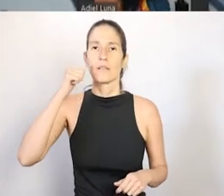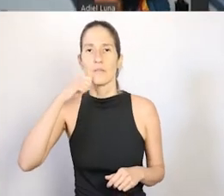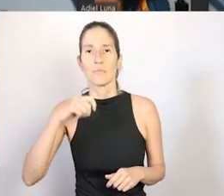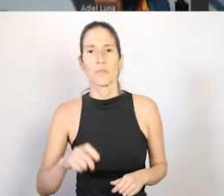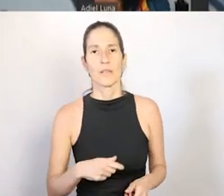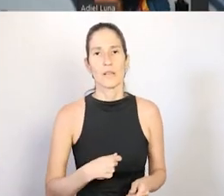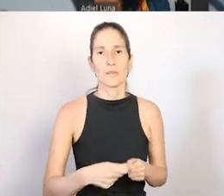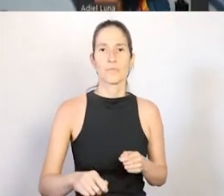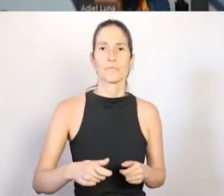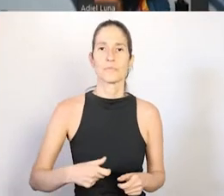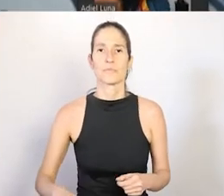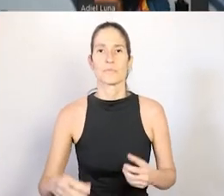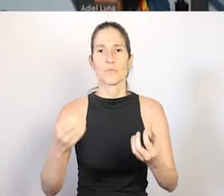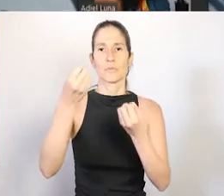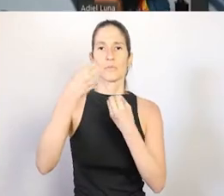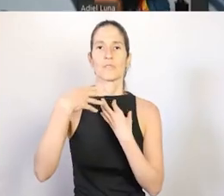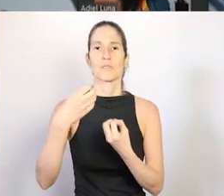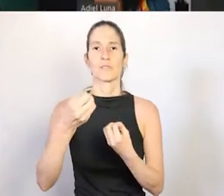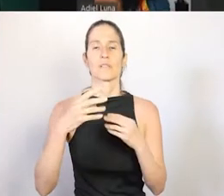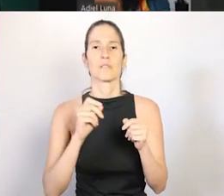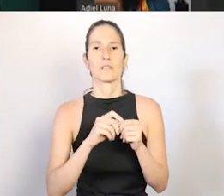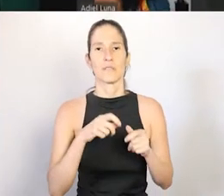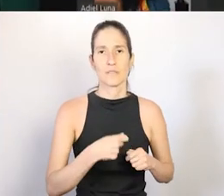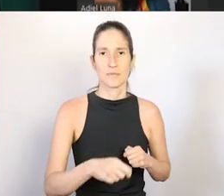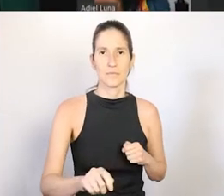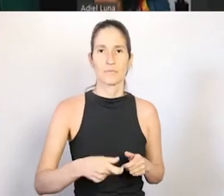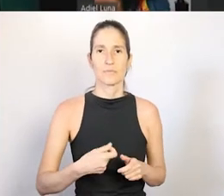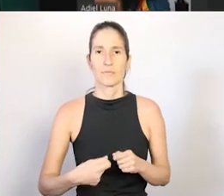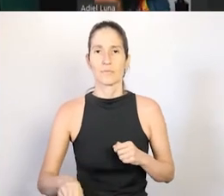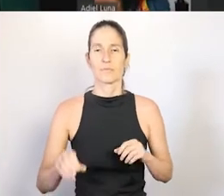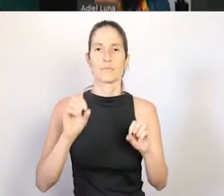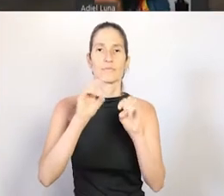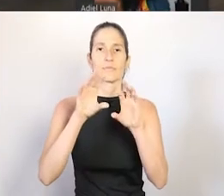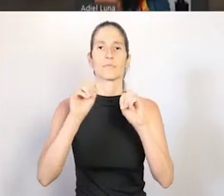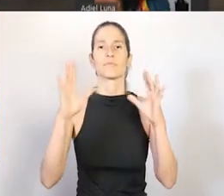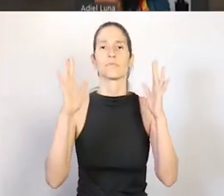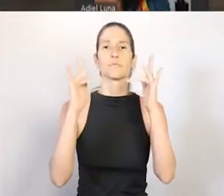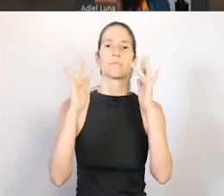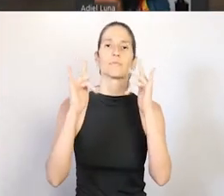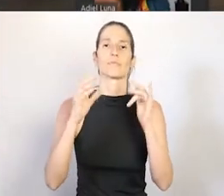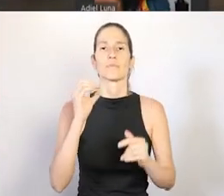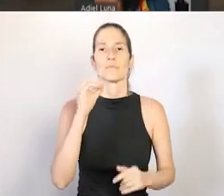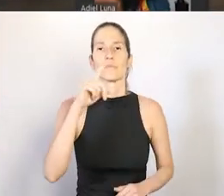Mulher, tu me ensina a fazer, que já te ensina a namorar.